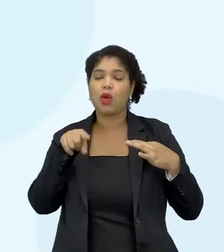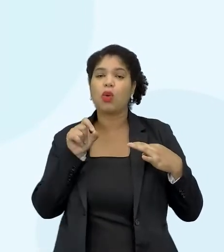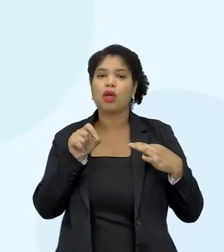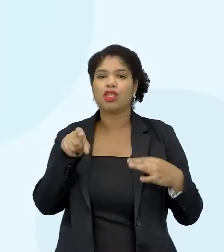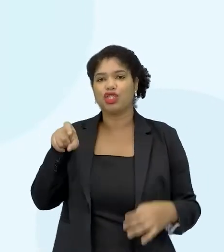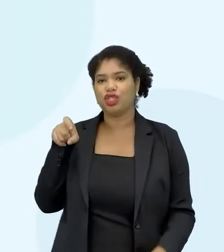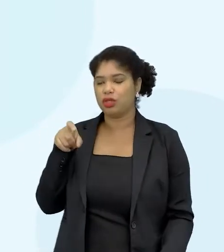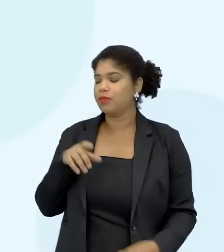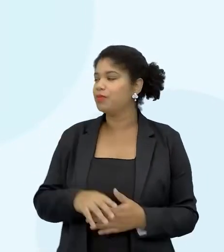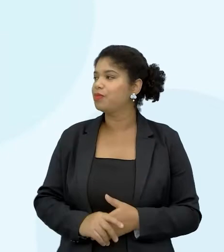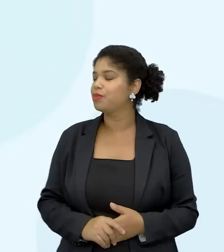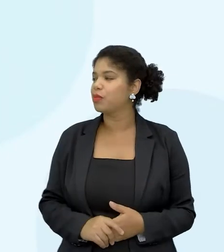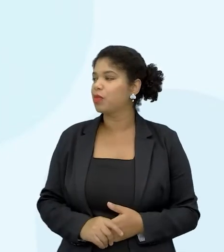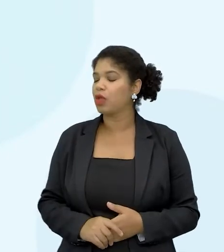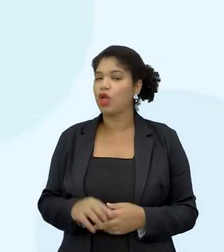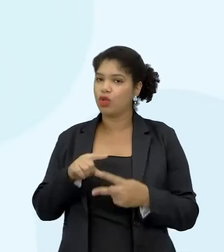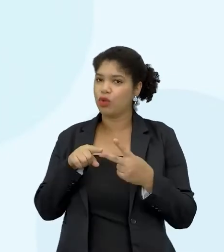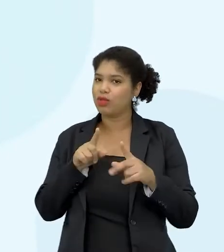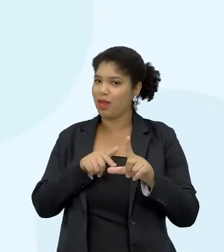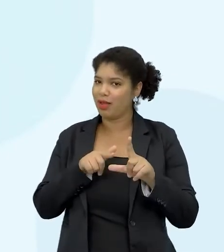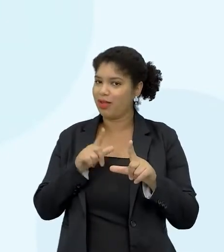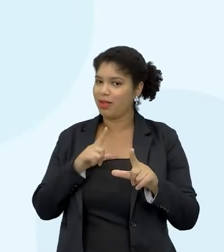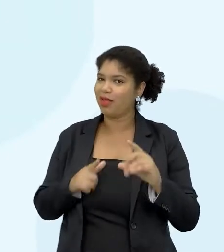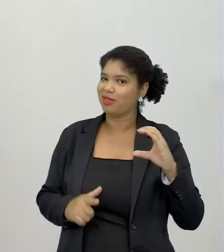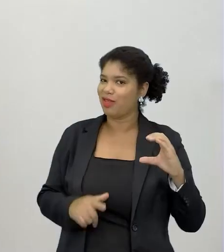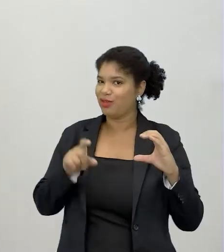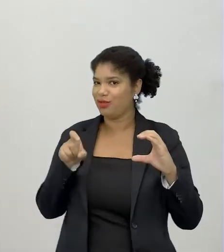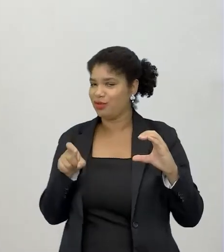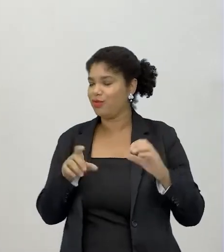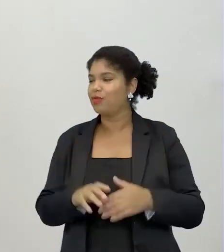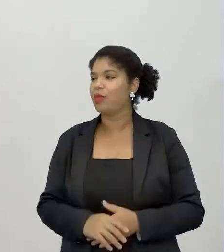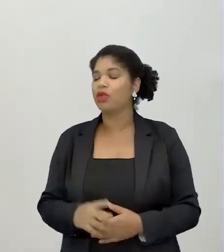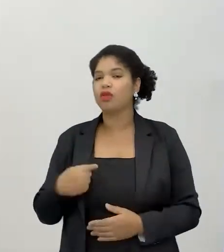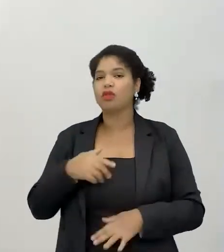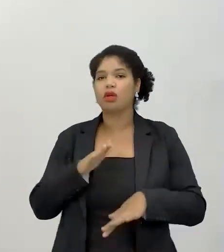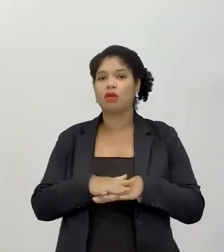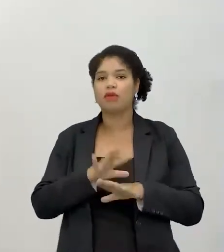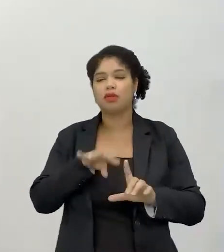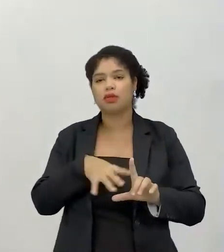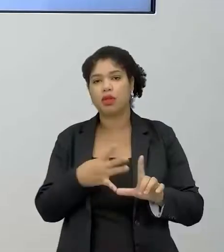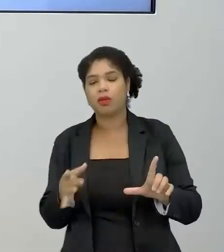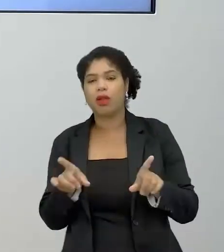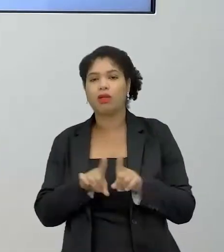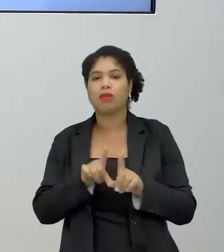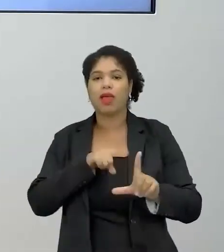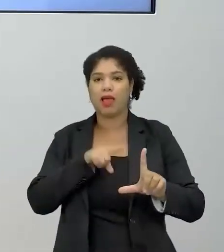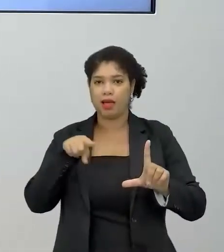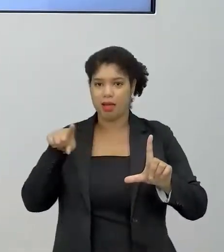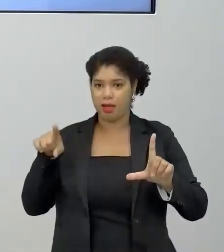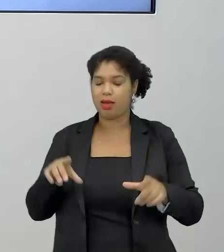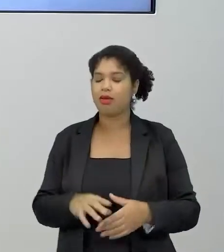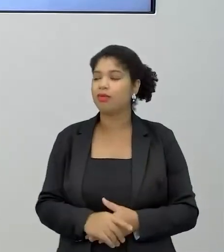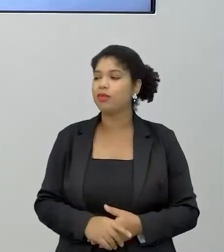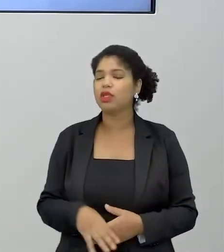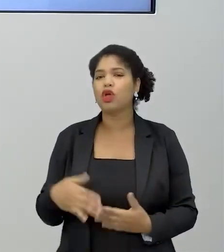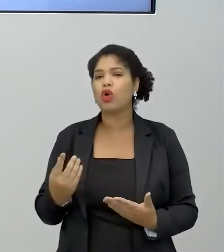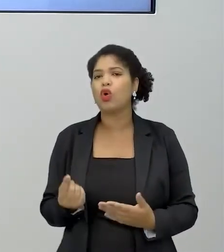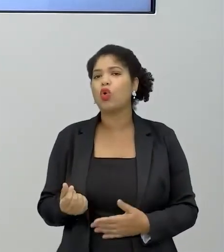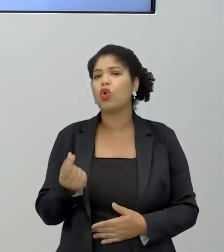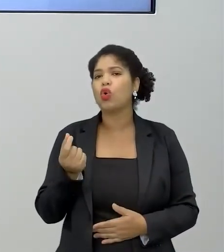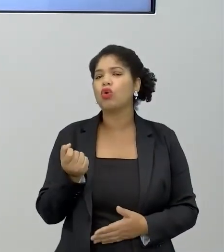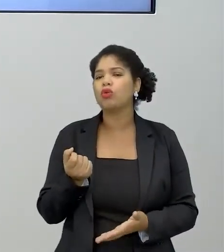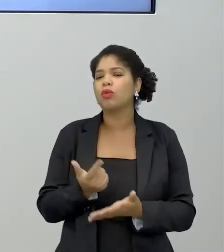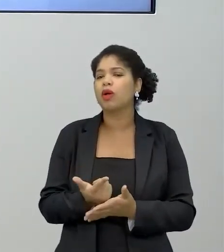tem duas variáveis. Tem duas variáveis, a gente faz tabela e a gente faz gráfico, tá bom? Então, o custo inicial